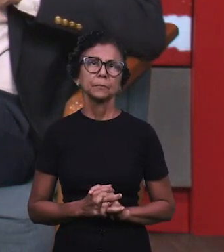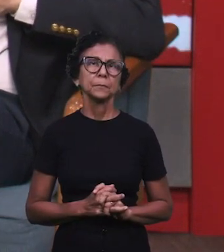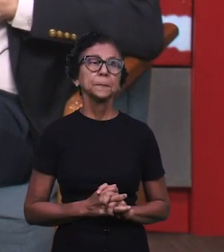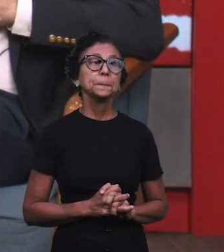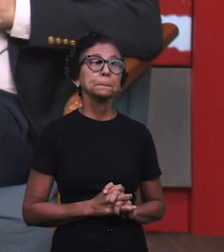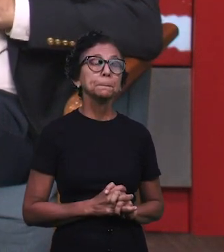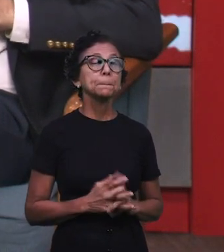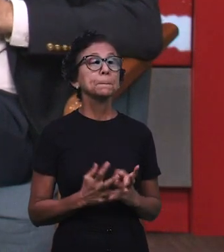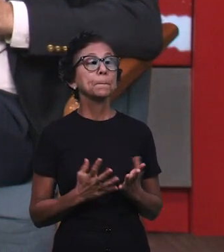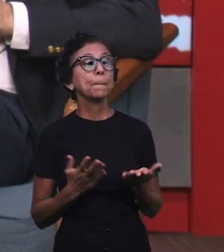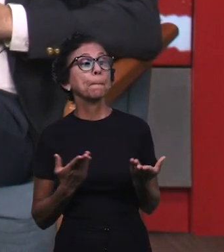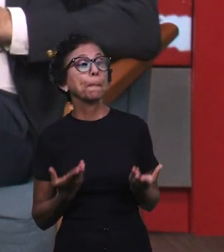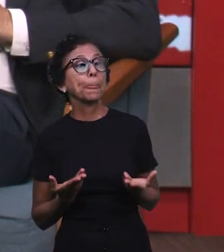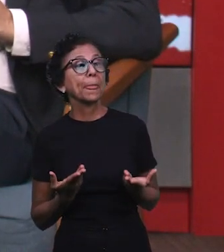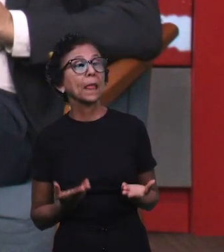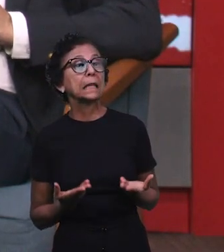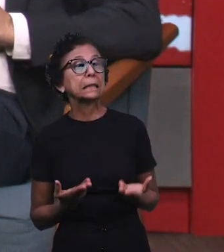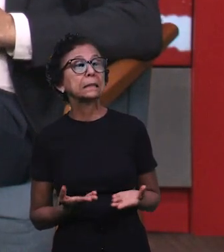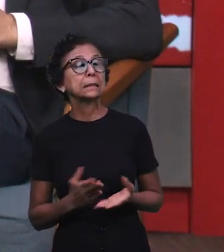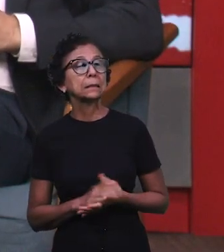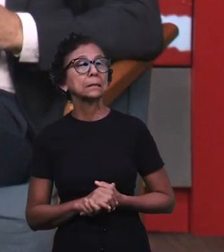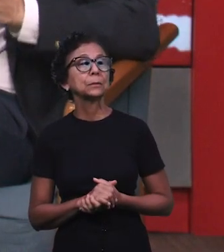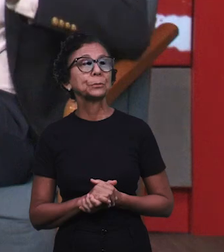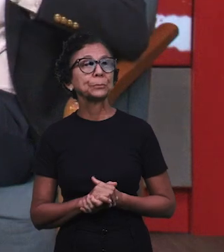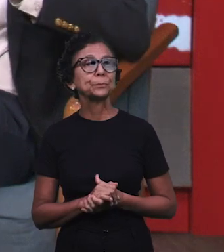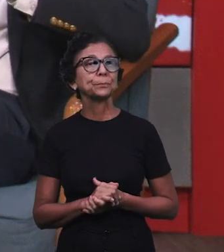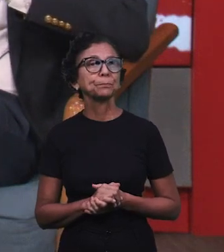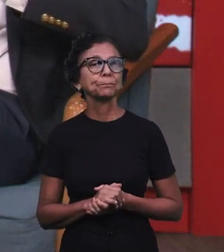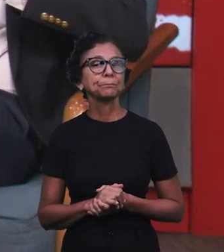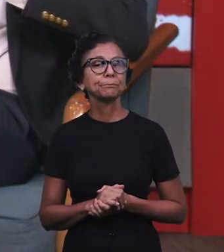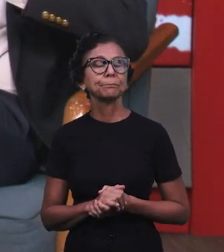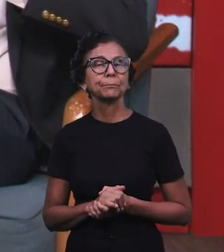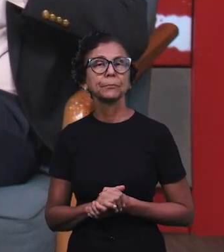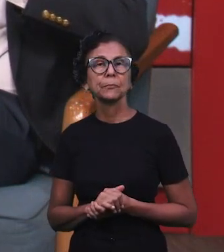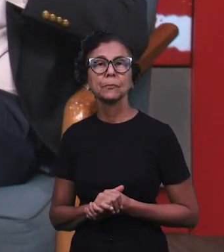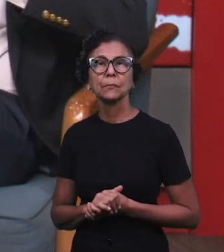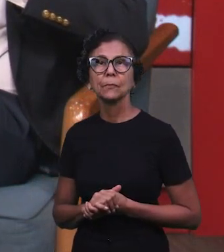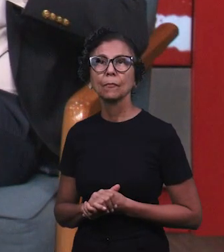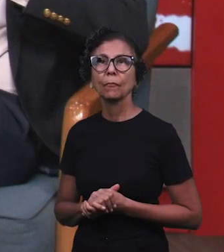então qual seria a aplicação